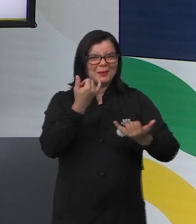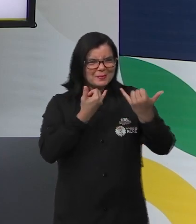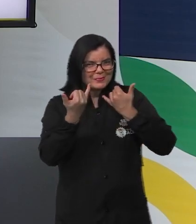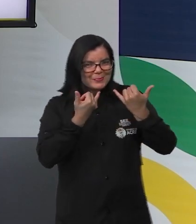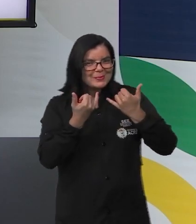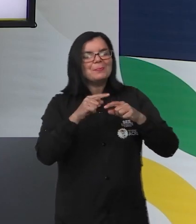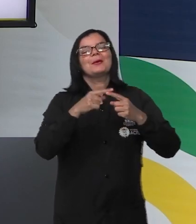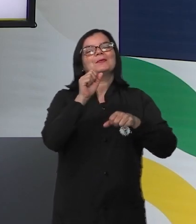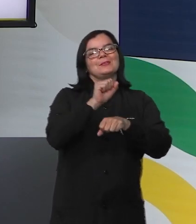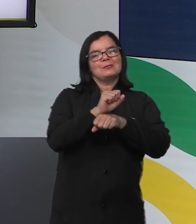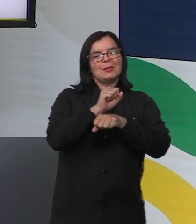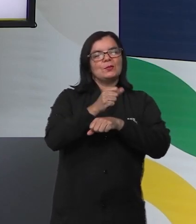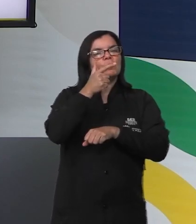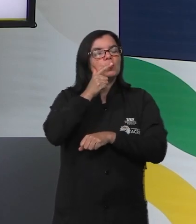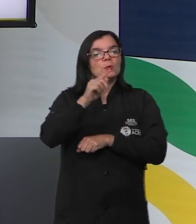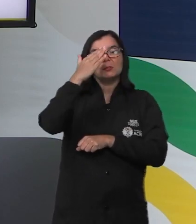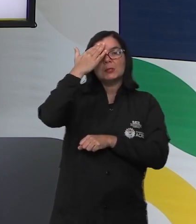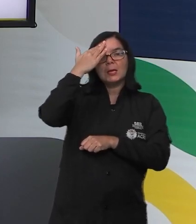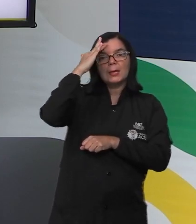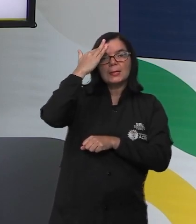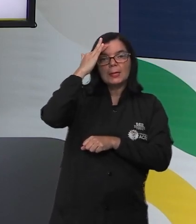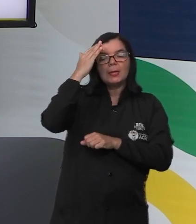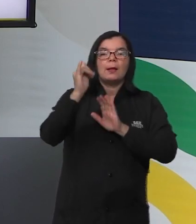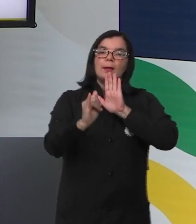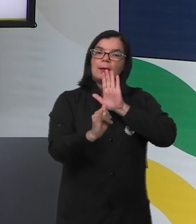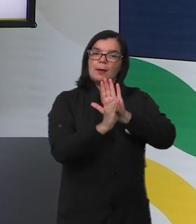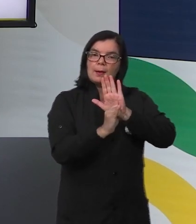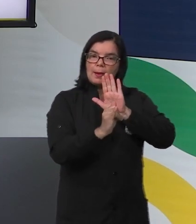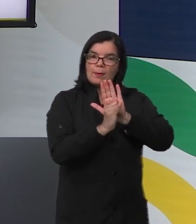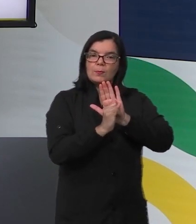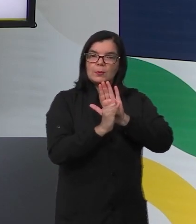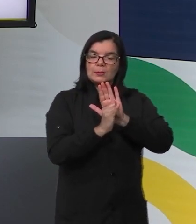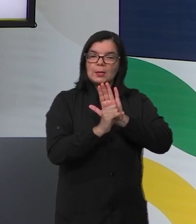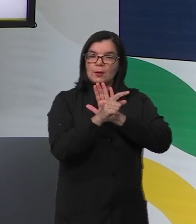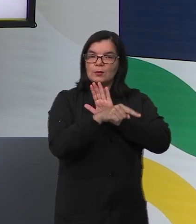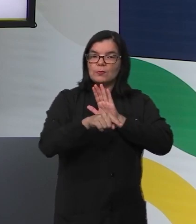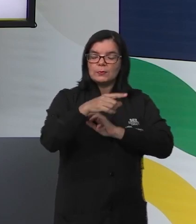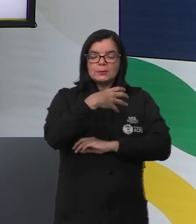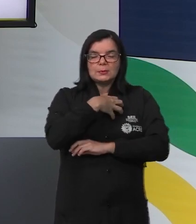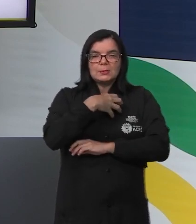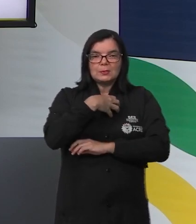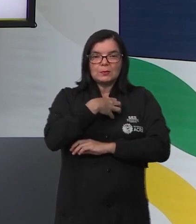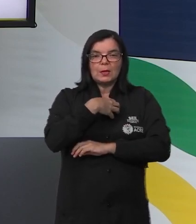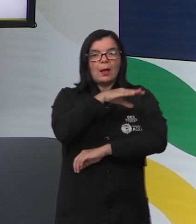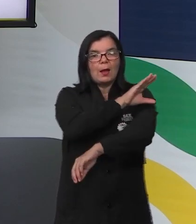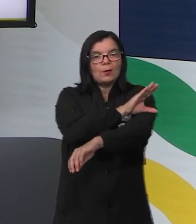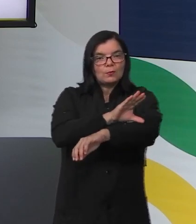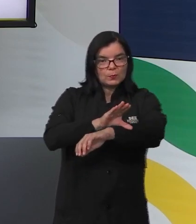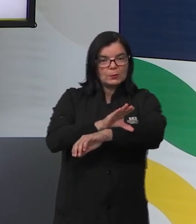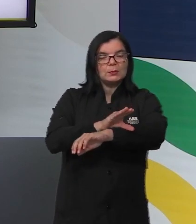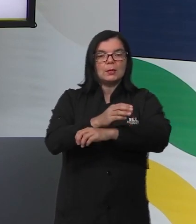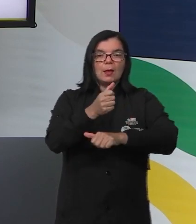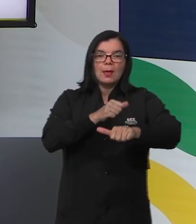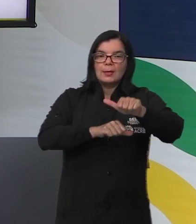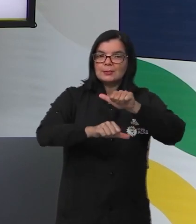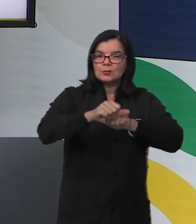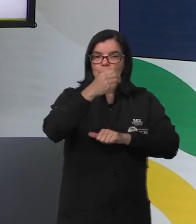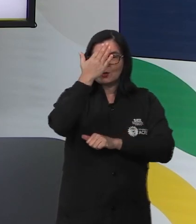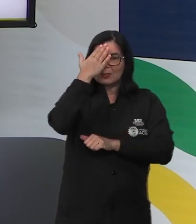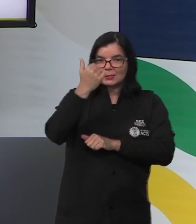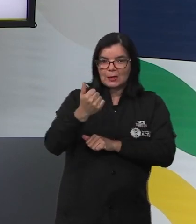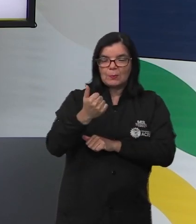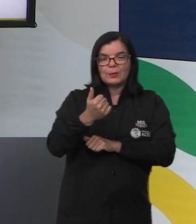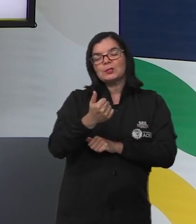mas espero que vocês tenham conseguido compreender que a identidade é como você se sente, a cultura são essas trocas de saberes,